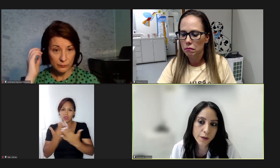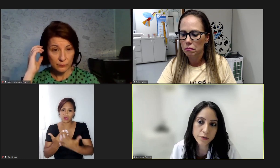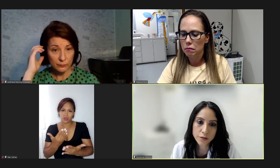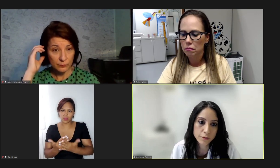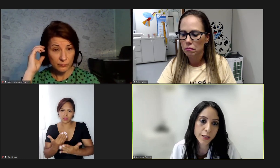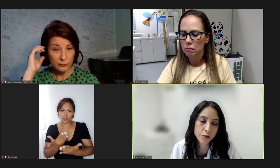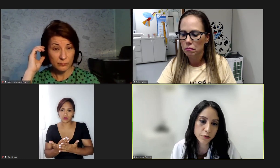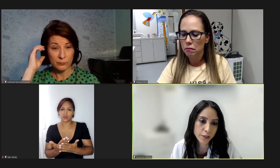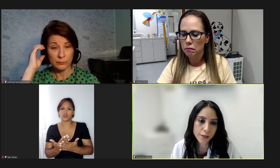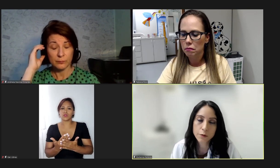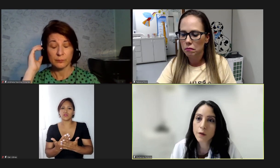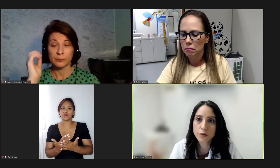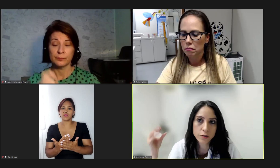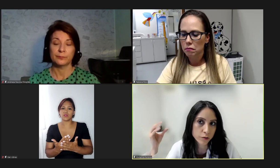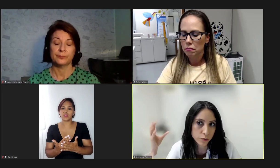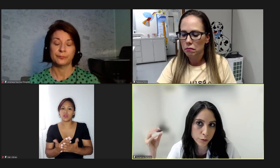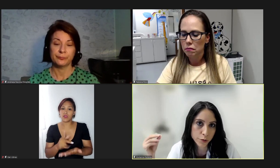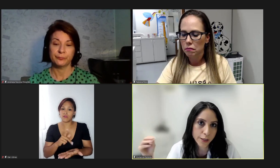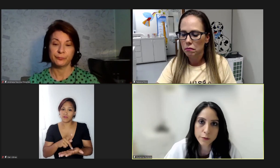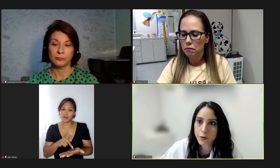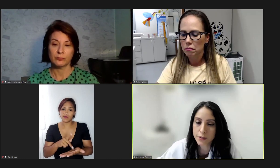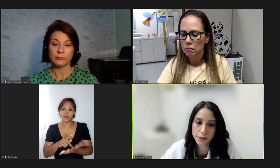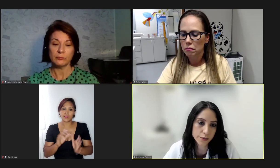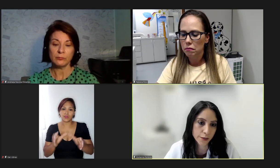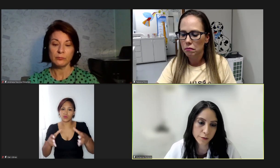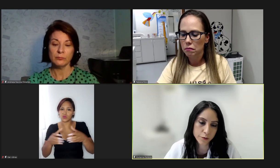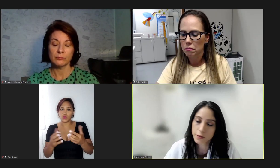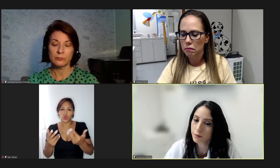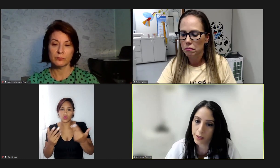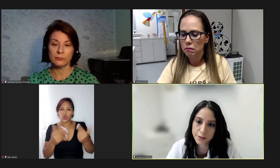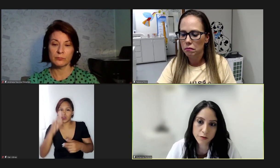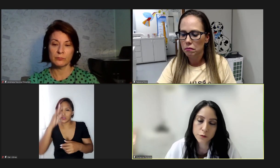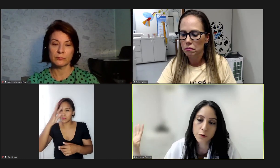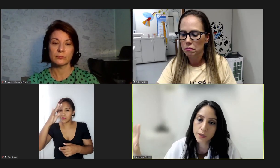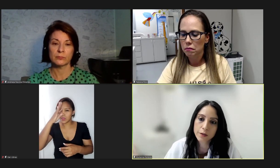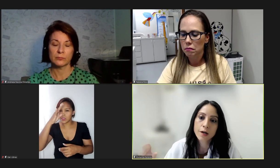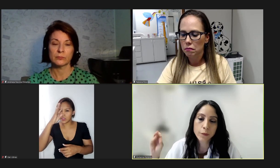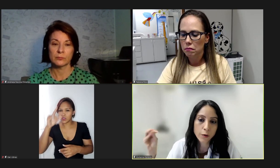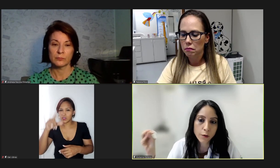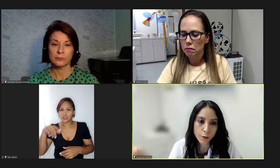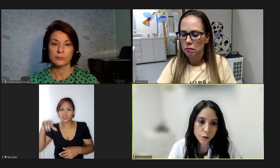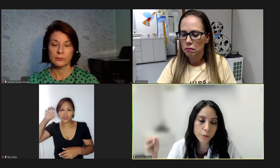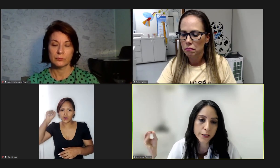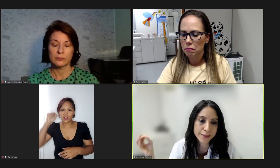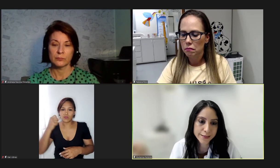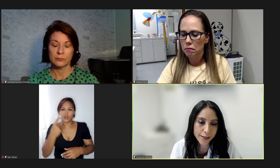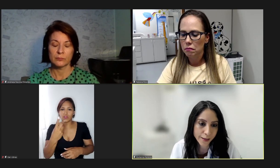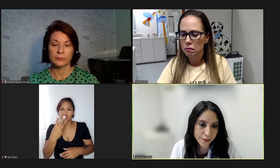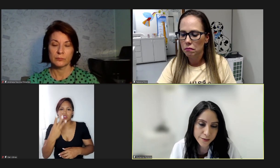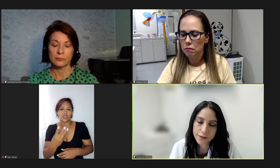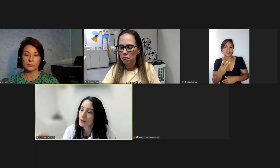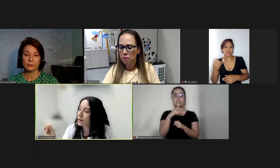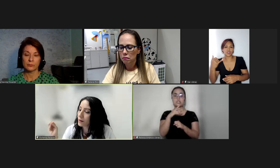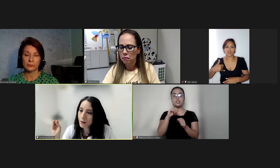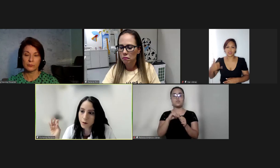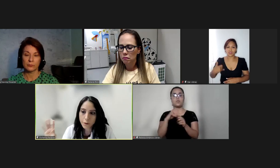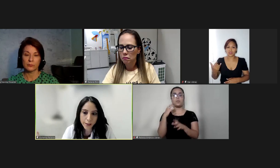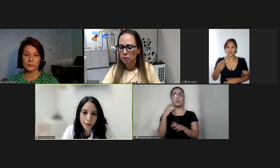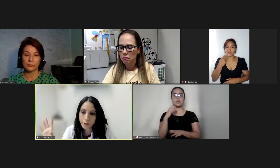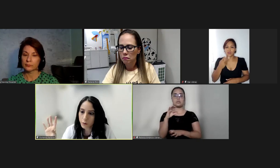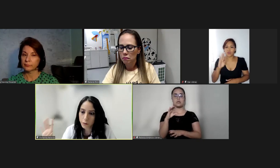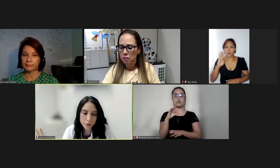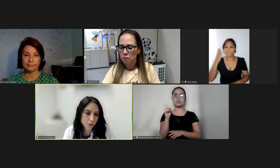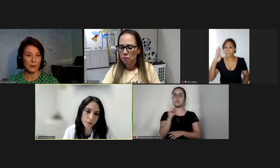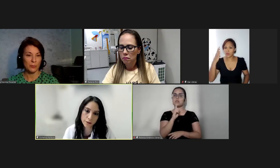é igual a gente imagina, igual a gente escuta, que é dois, três anos, não é, se a gente for pelo biológico, pela ciência, não